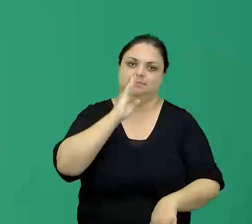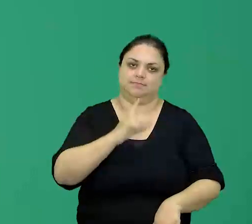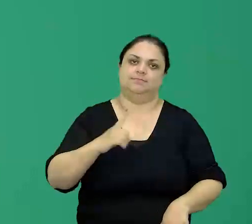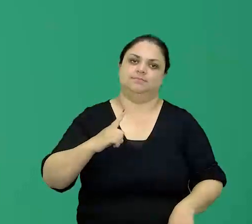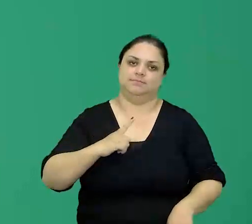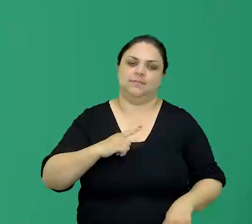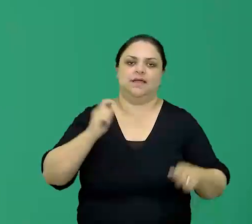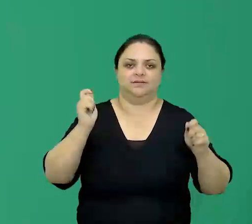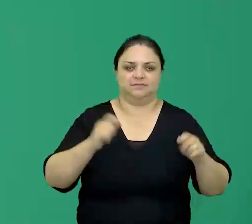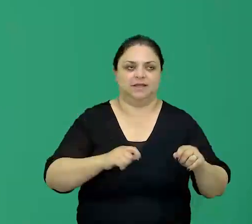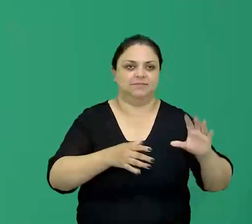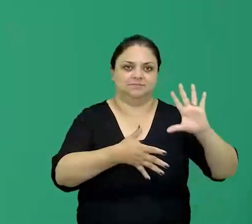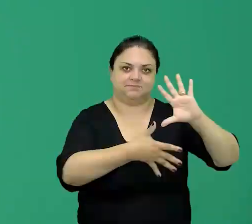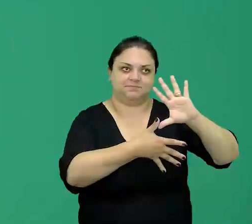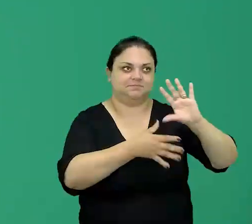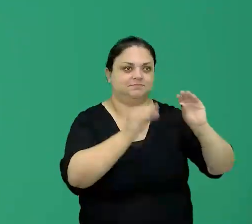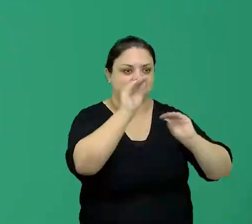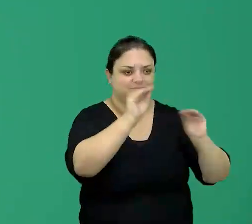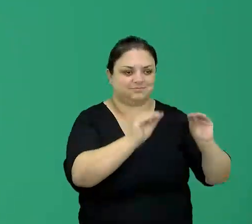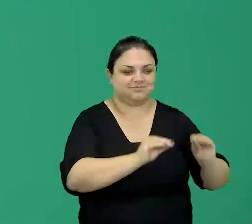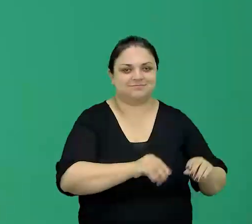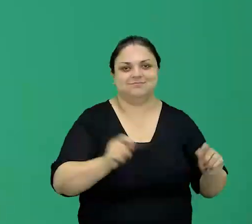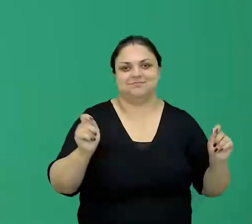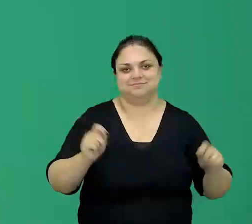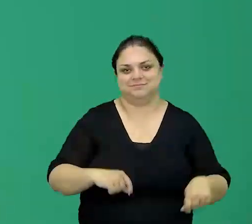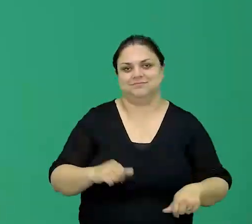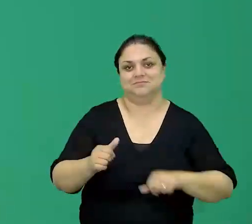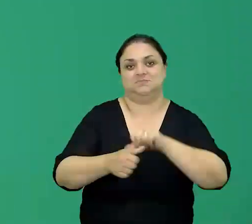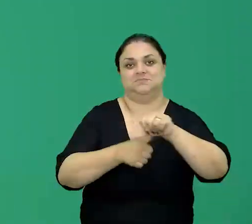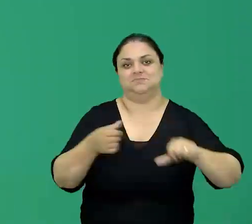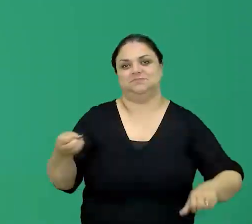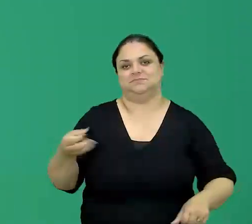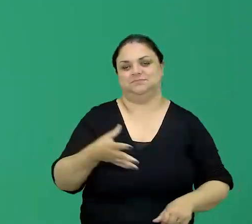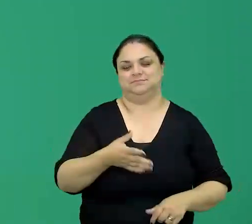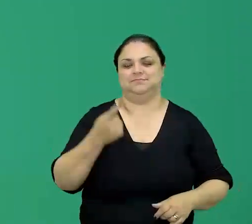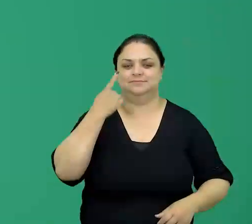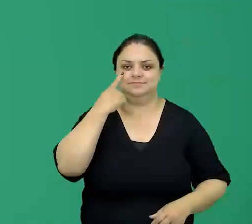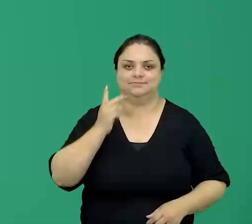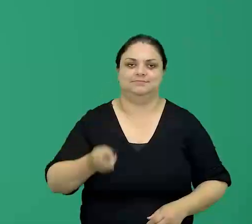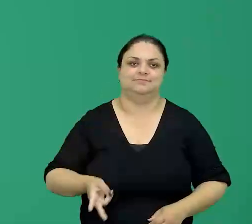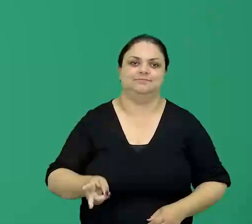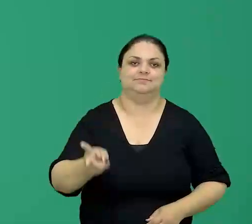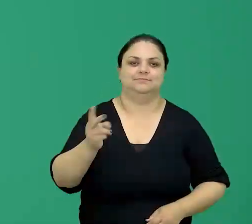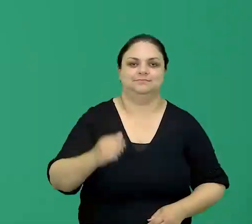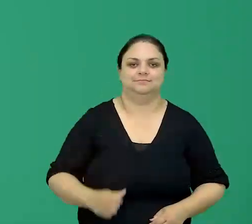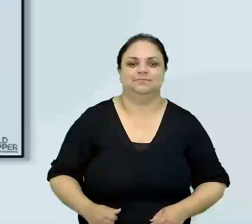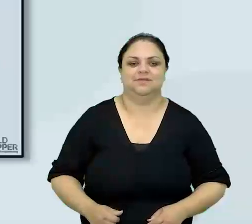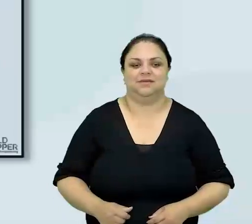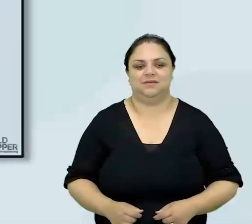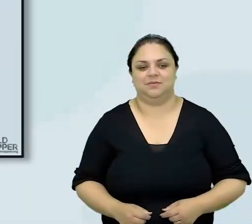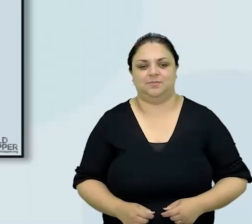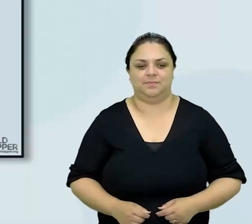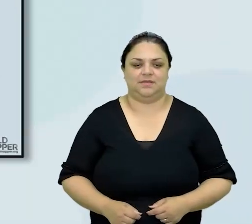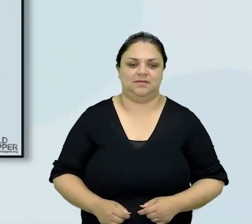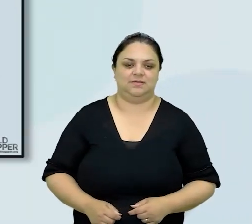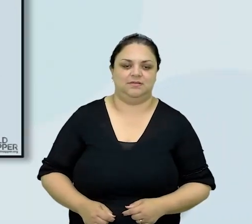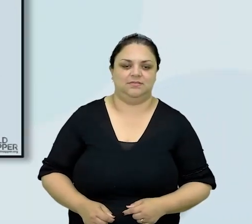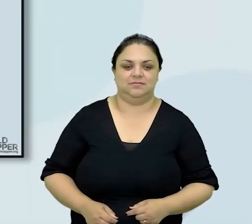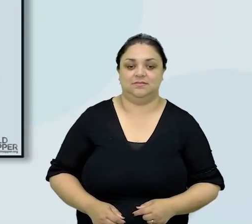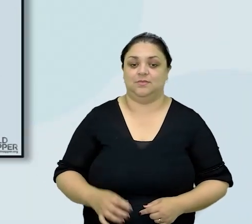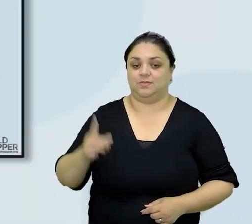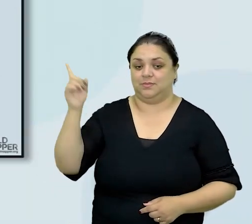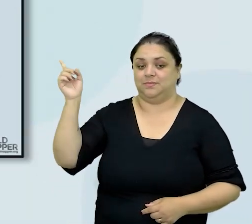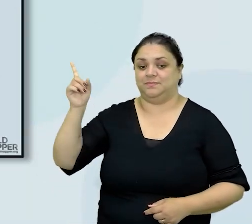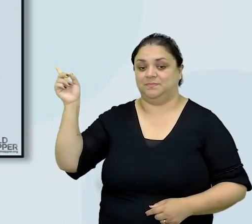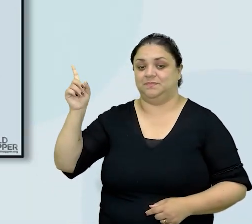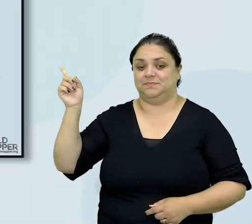ele vai mostrando esses dados. Beleza? Vamos avançar mais um pouquinho lá na nossa tela. Vamos lá. Bem, e aqui eu vou mostrar